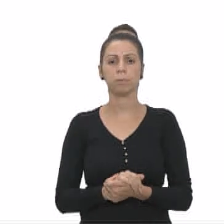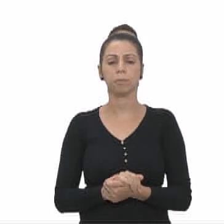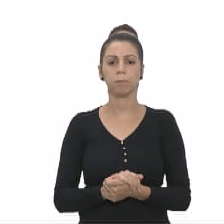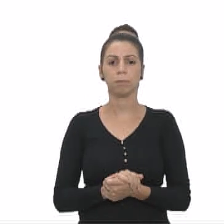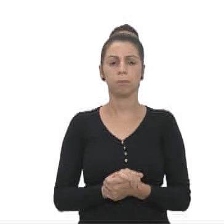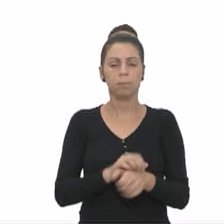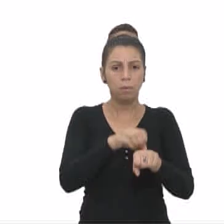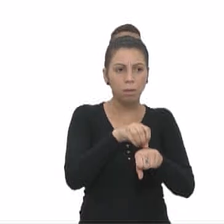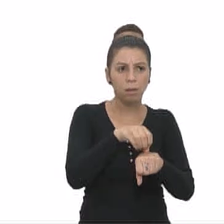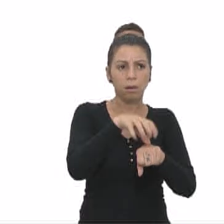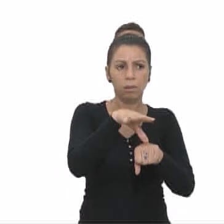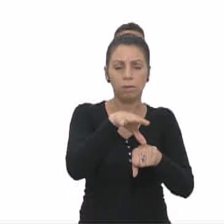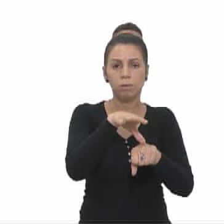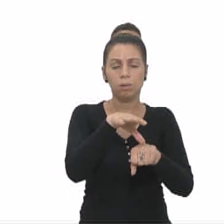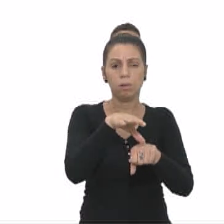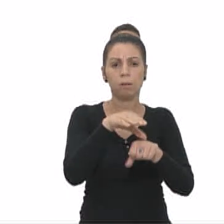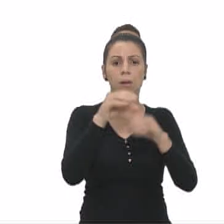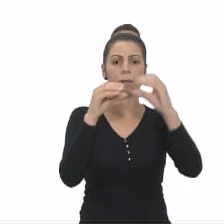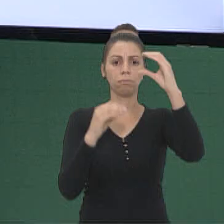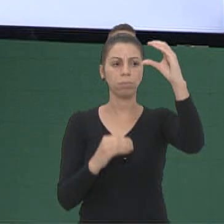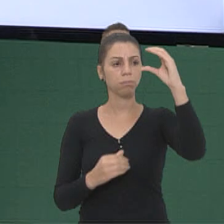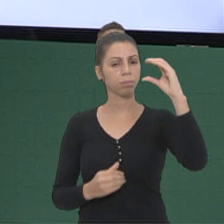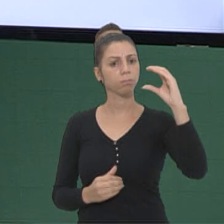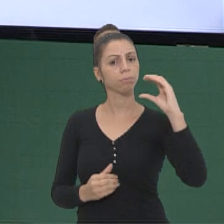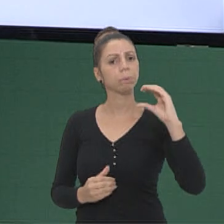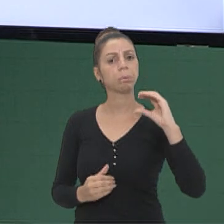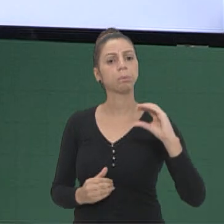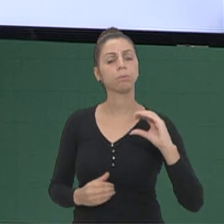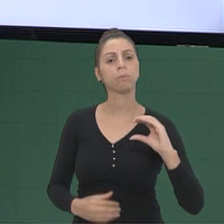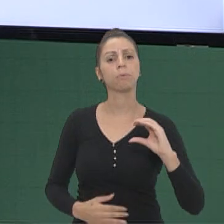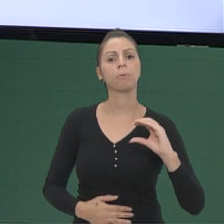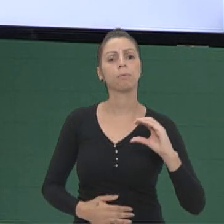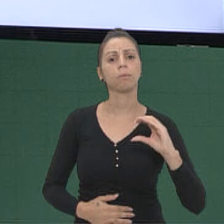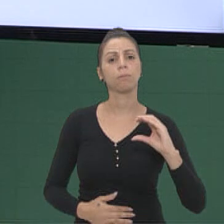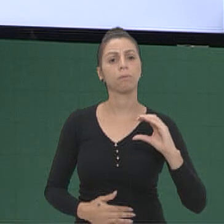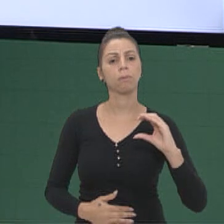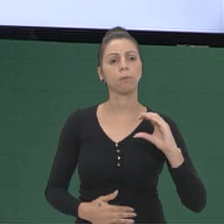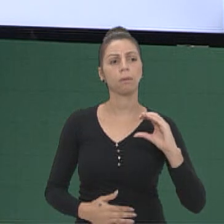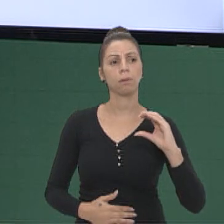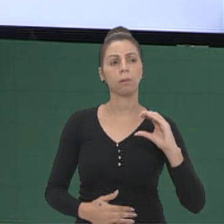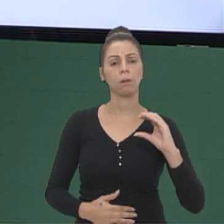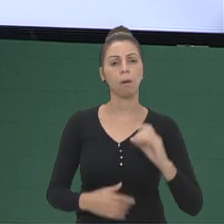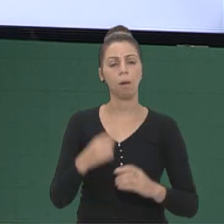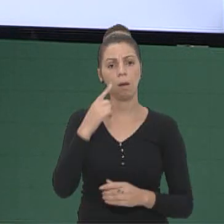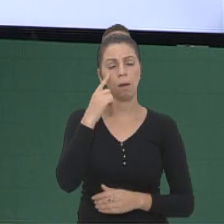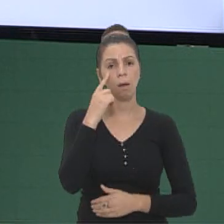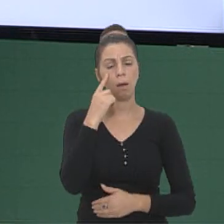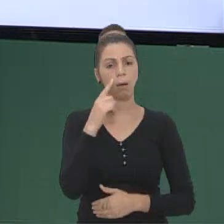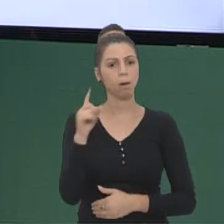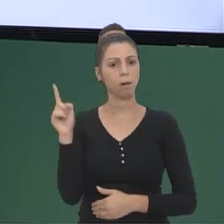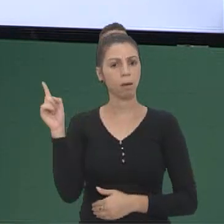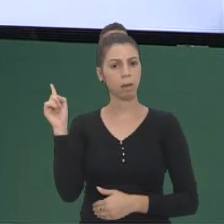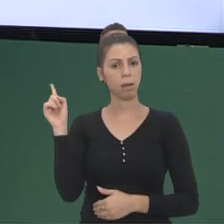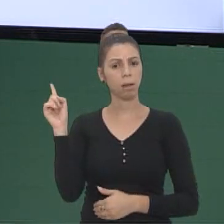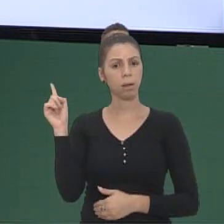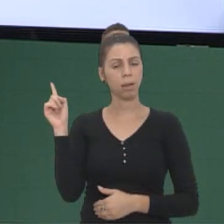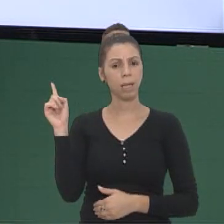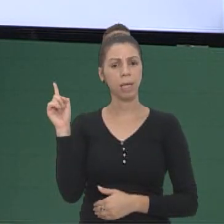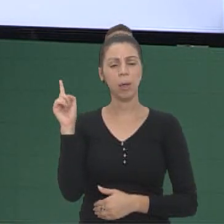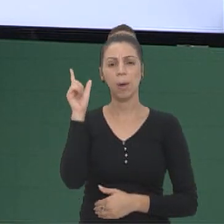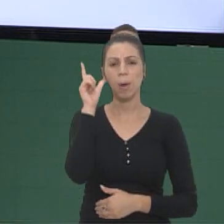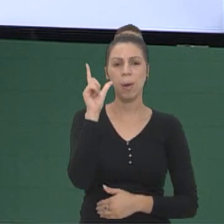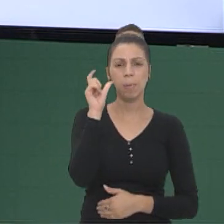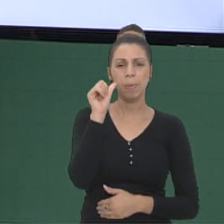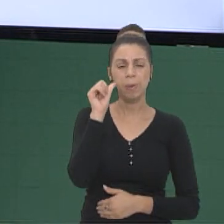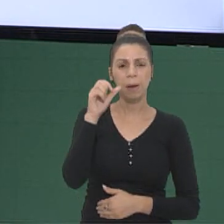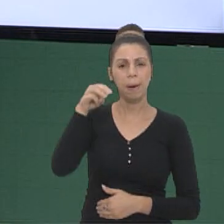Algumas sugestões, Macanudo, Tutelândia, Nick, do Gaturro, Quino, Mafalda, aquela personagem dos livros de língua portuguesa